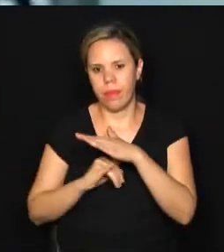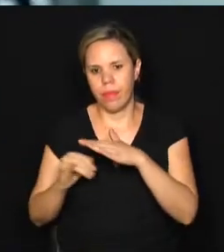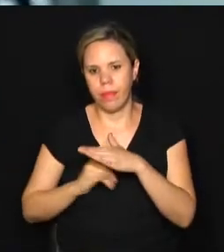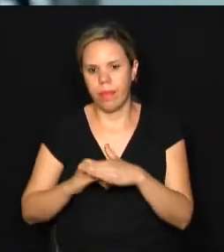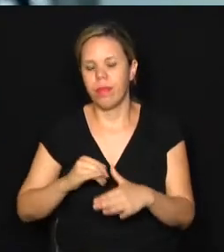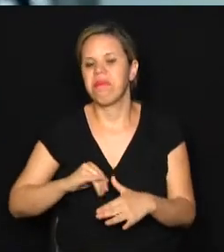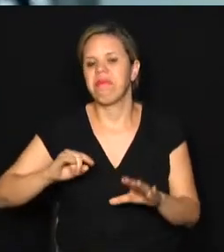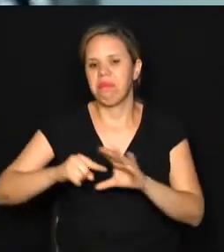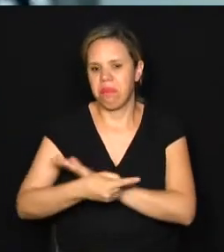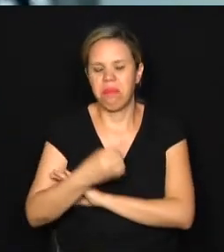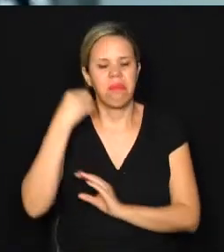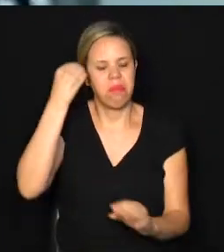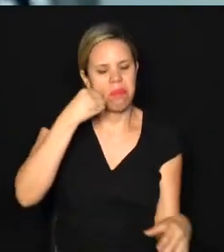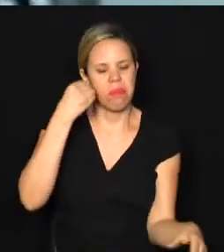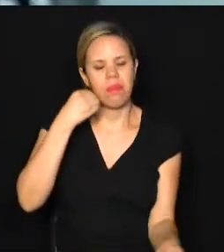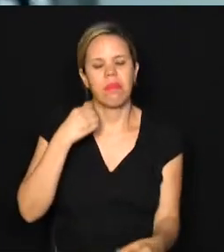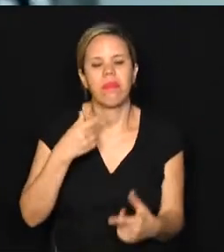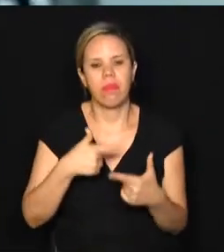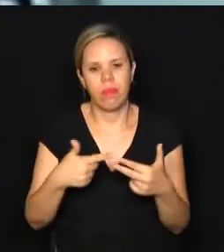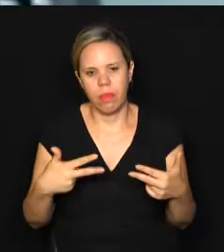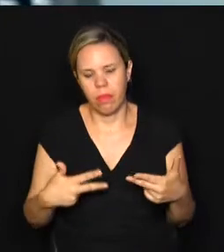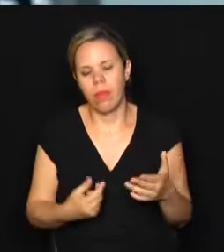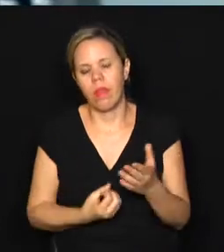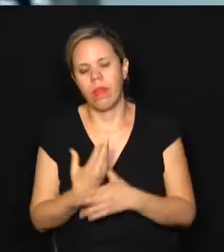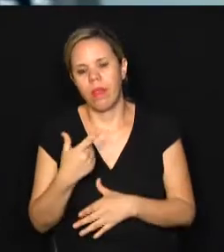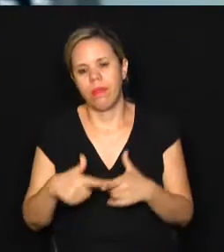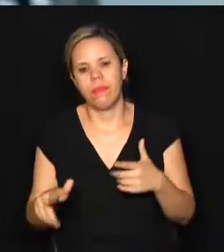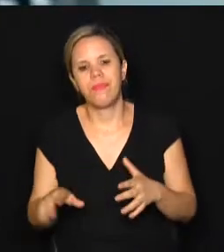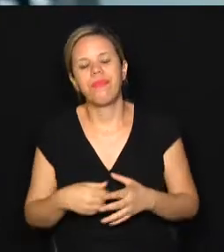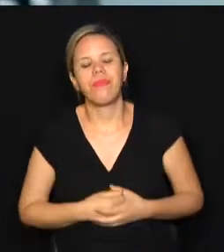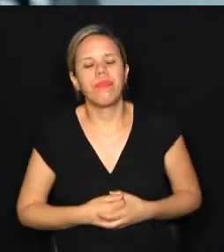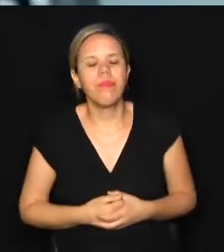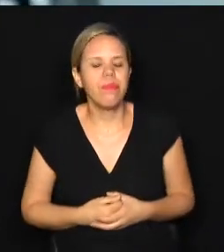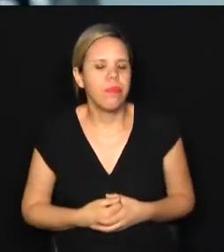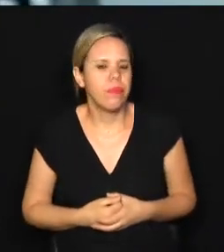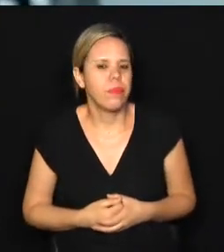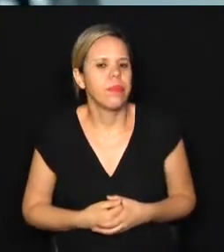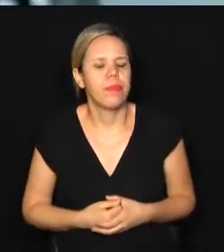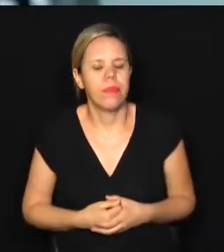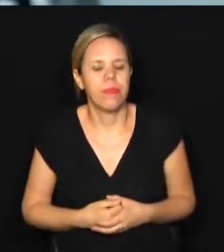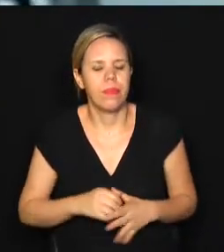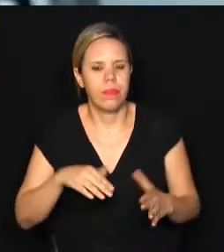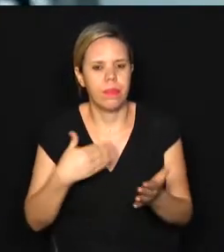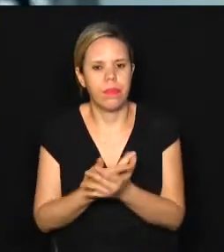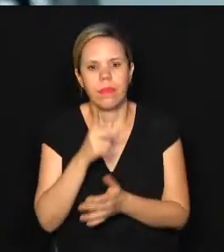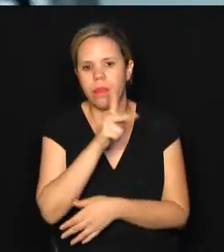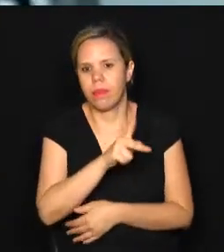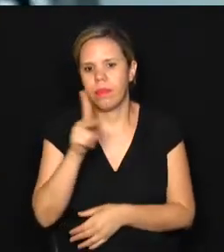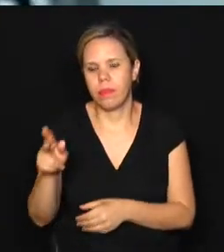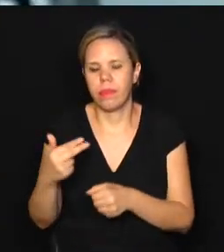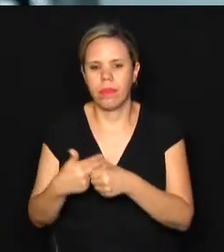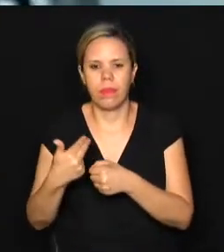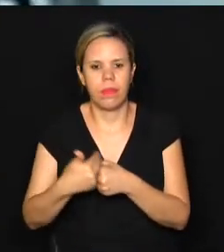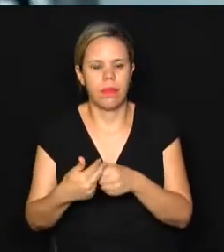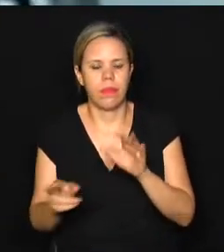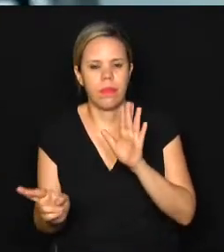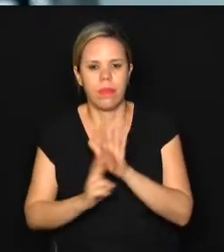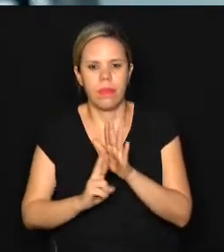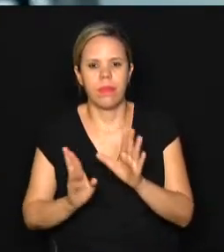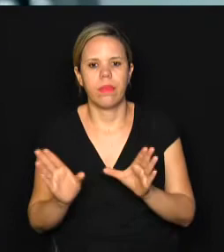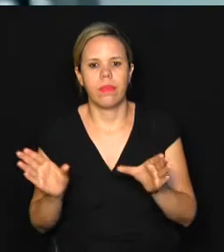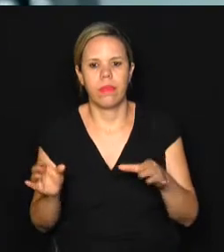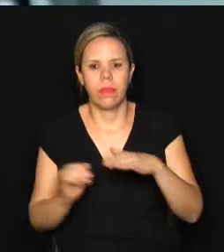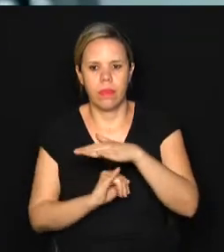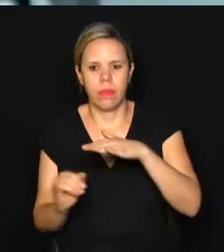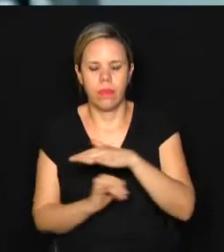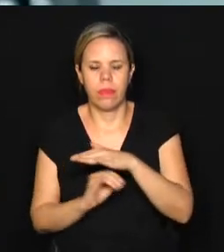do caso, até o professor da Unicamp, que está representado no